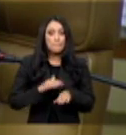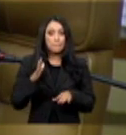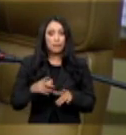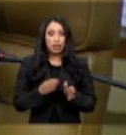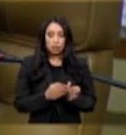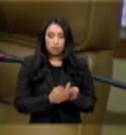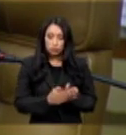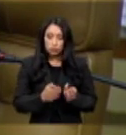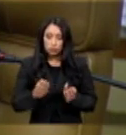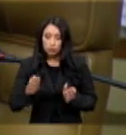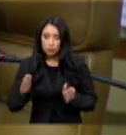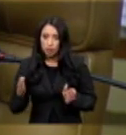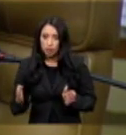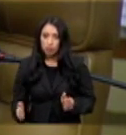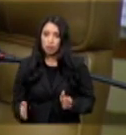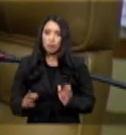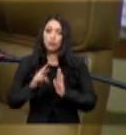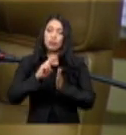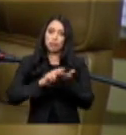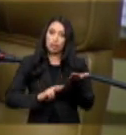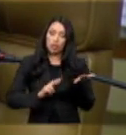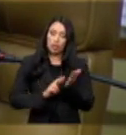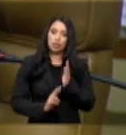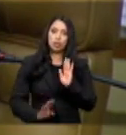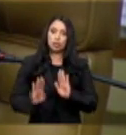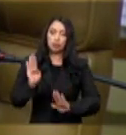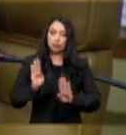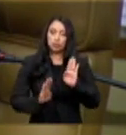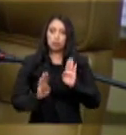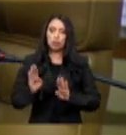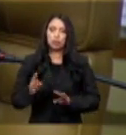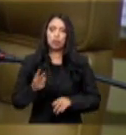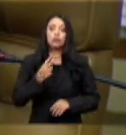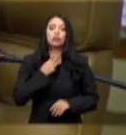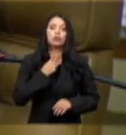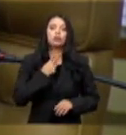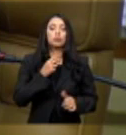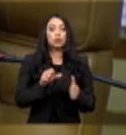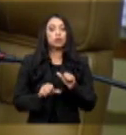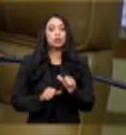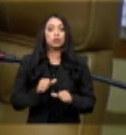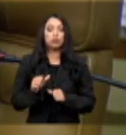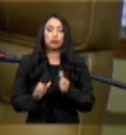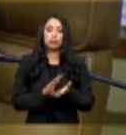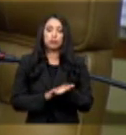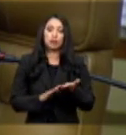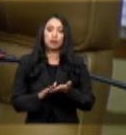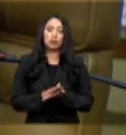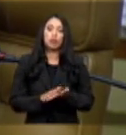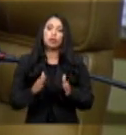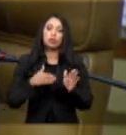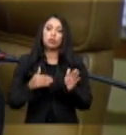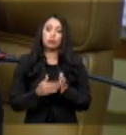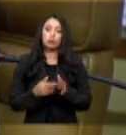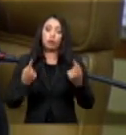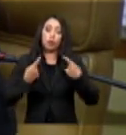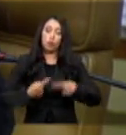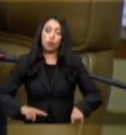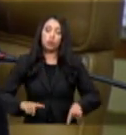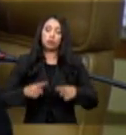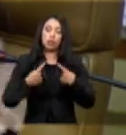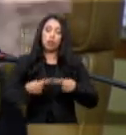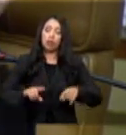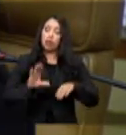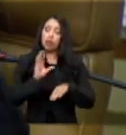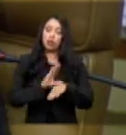isso mesmo, a regra é de licitação, não acho que possa ser alterado isso e tudo que vier contra isso é inconstitucional,